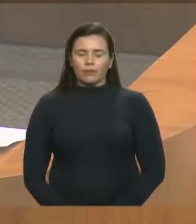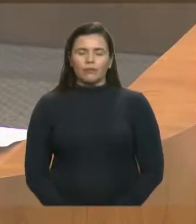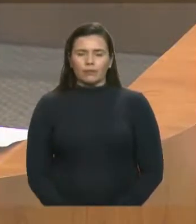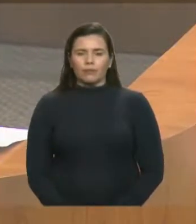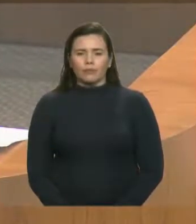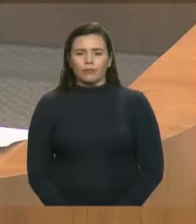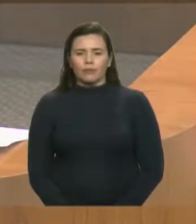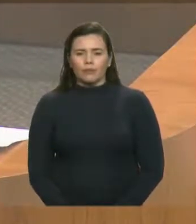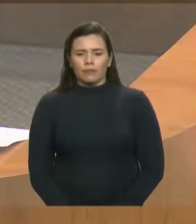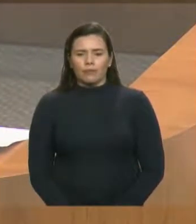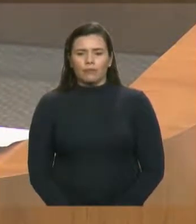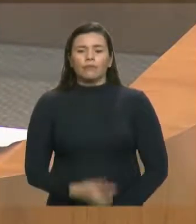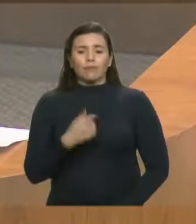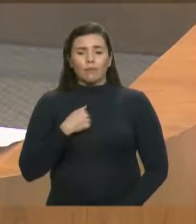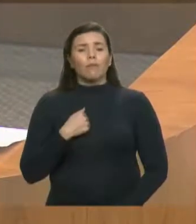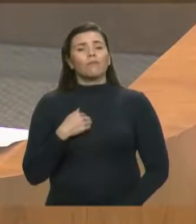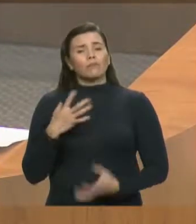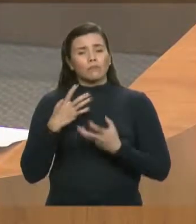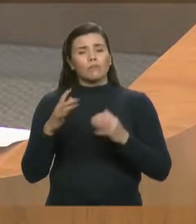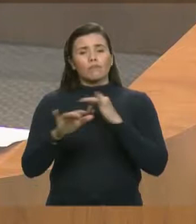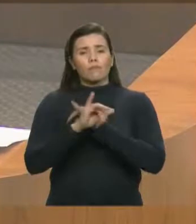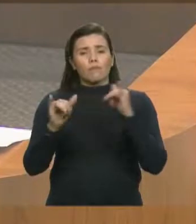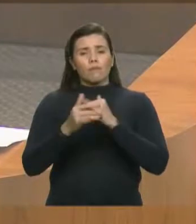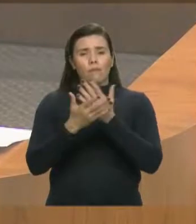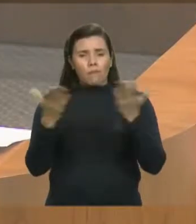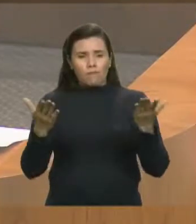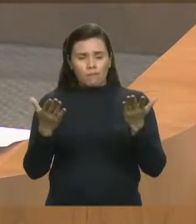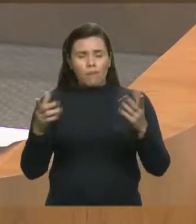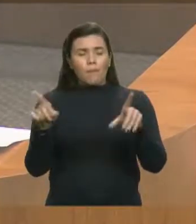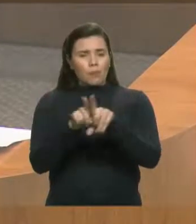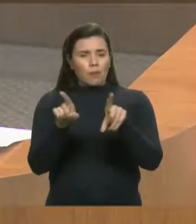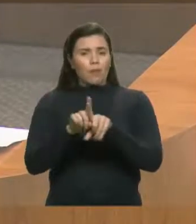E quero também informar que nós fizemos,